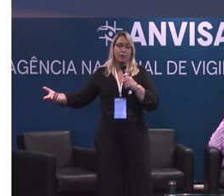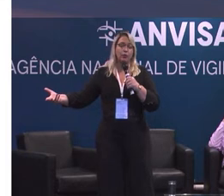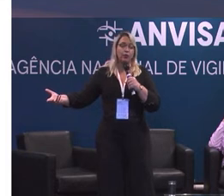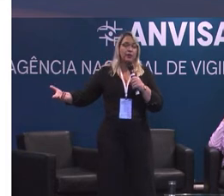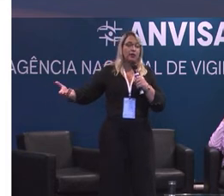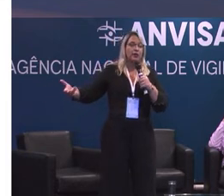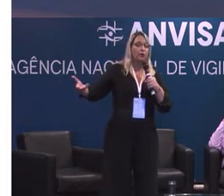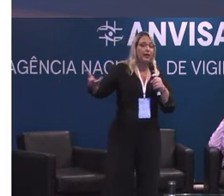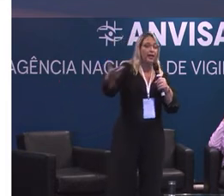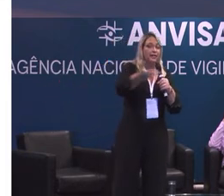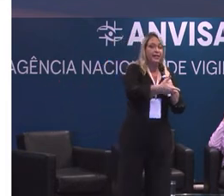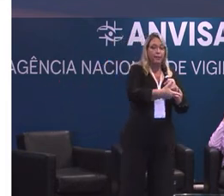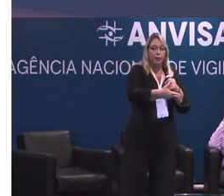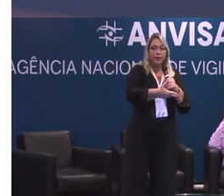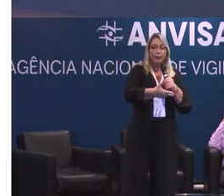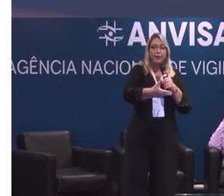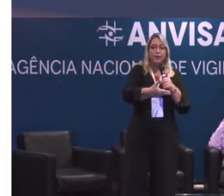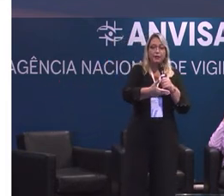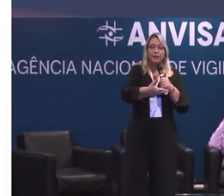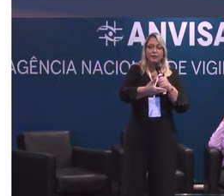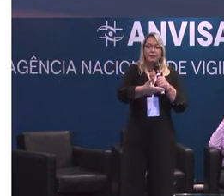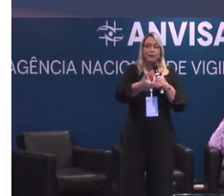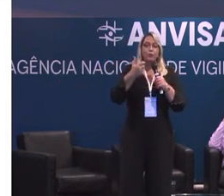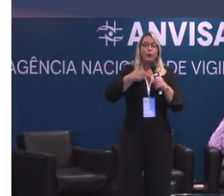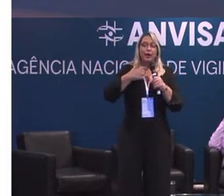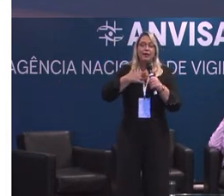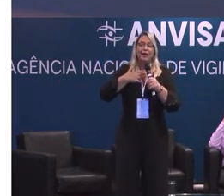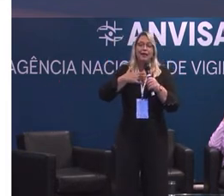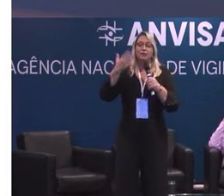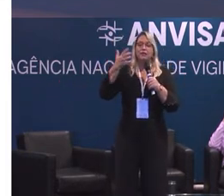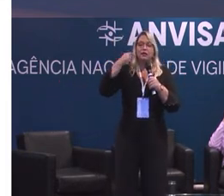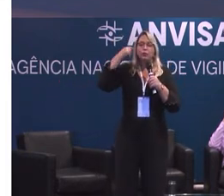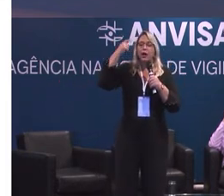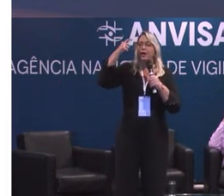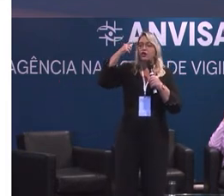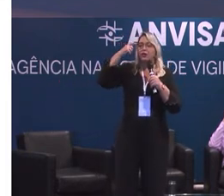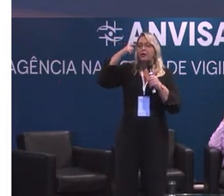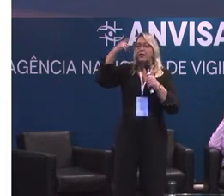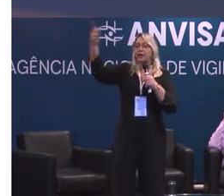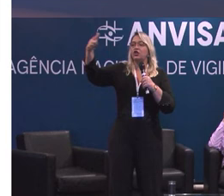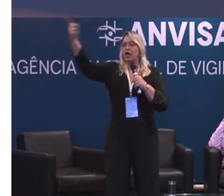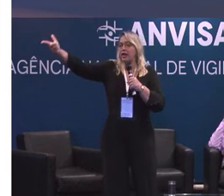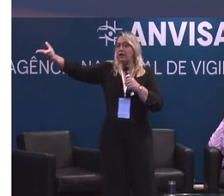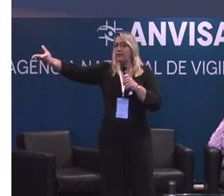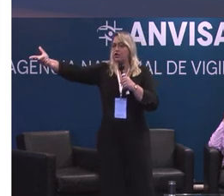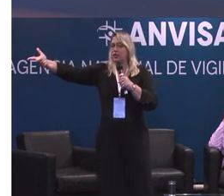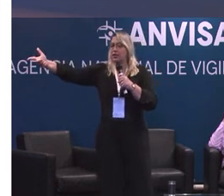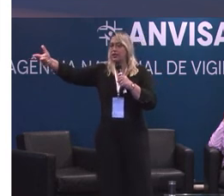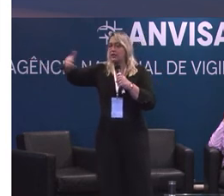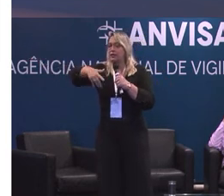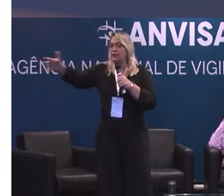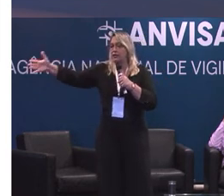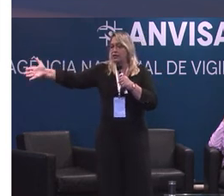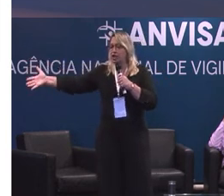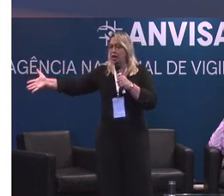Saúde, quando ela recebe uma demanda, quem está denunciando acha que daqui que chegue na vigilância...